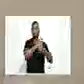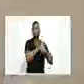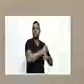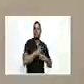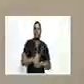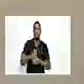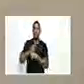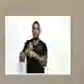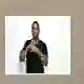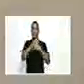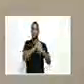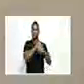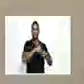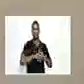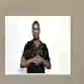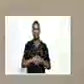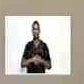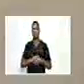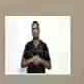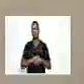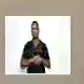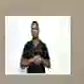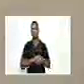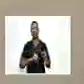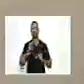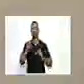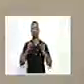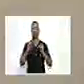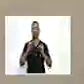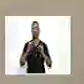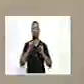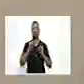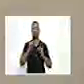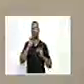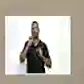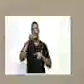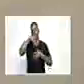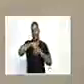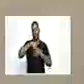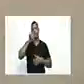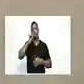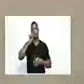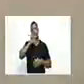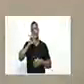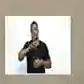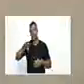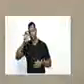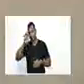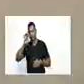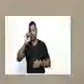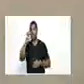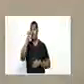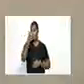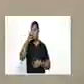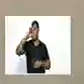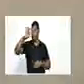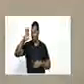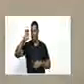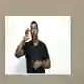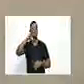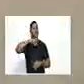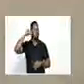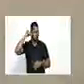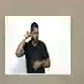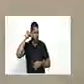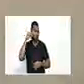então eu vou dar um apanhado Geral do que nós temos hoje no sai nós temos 89 funcionários então